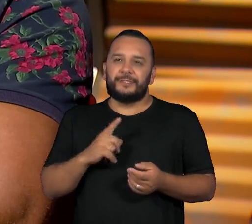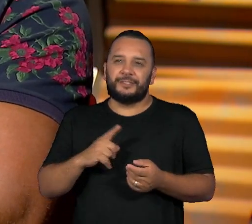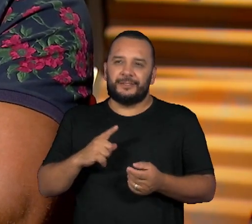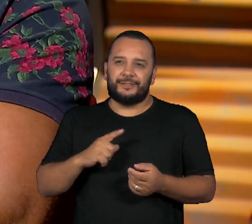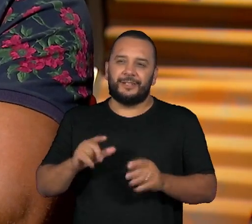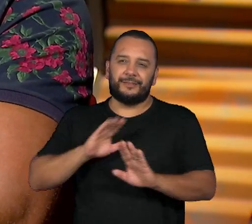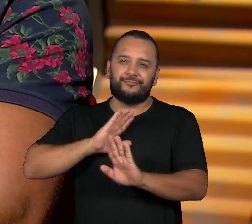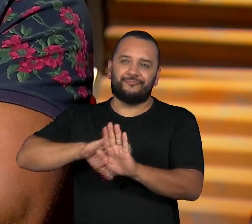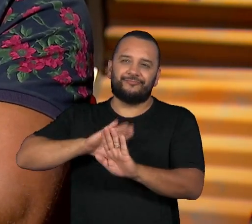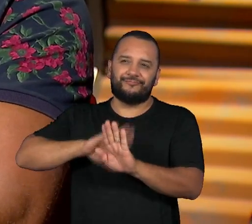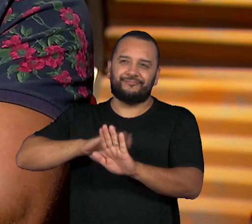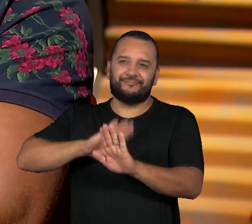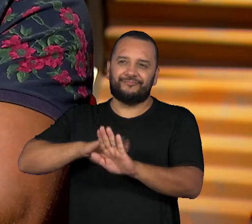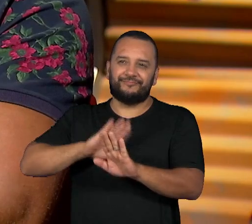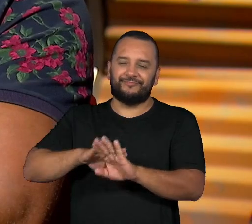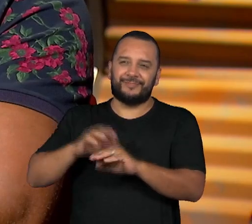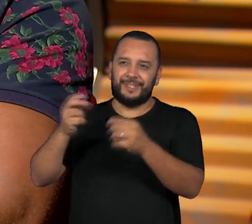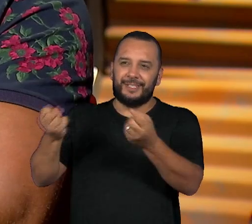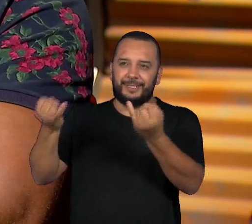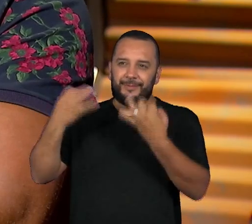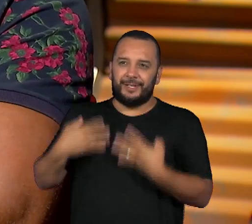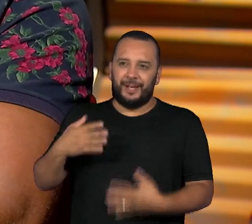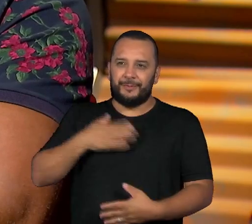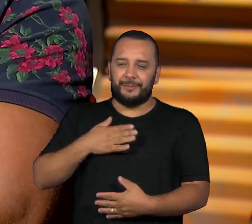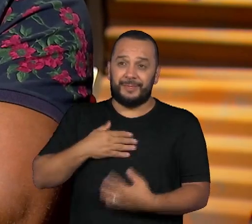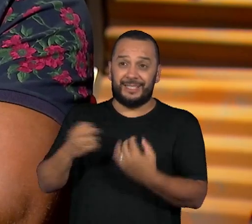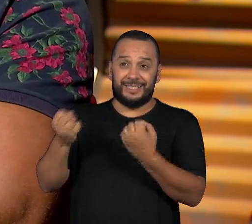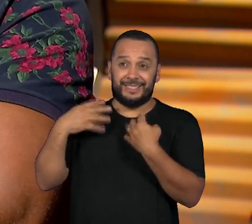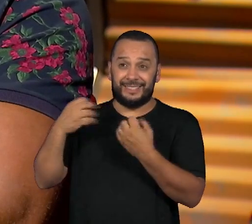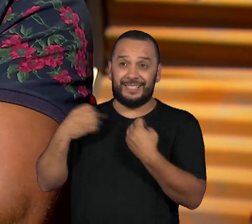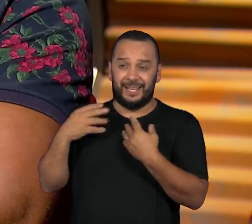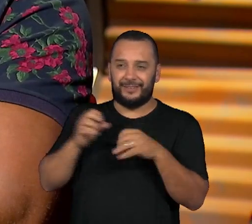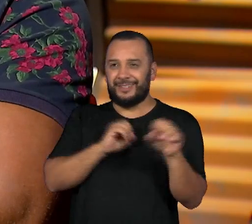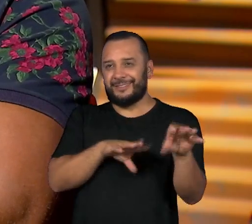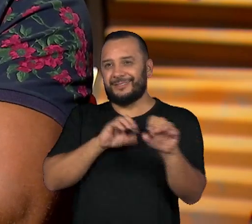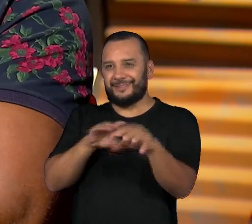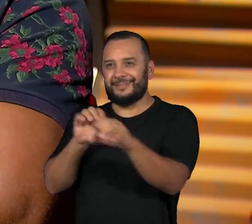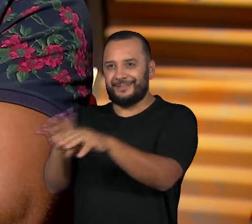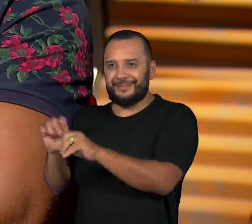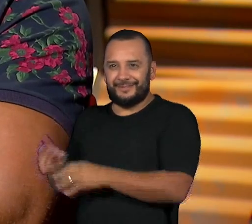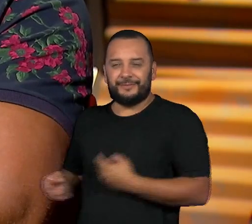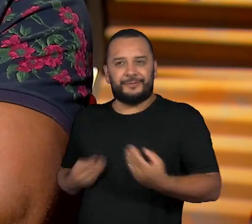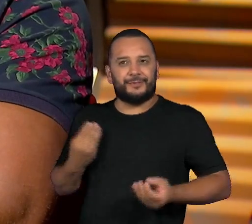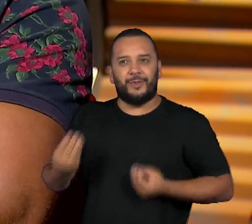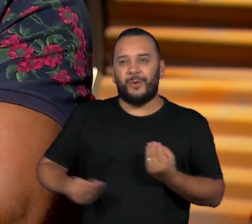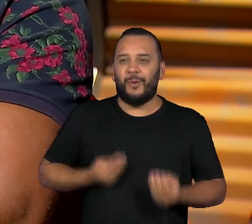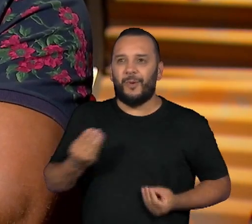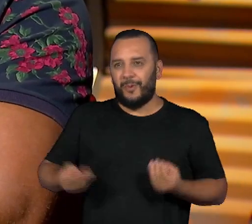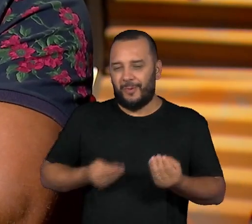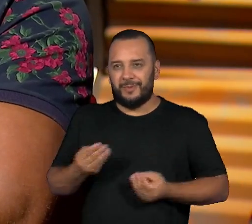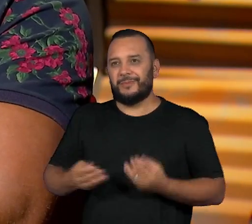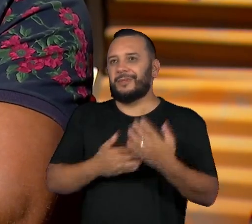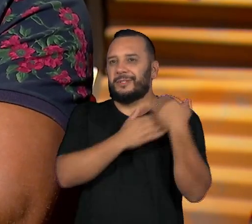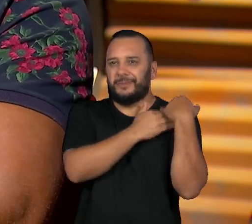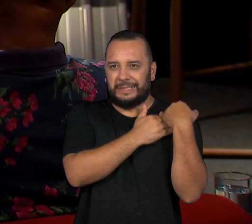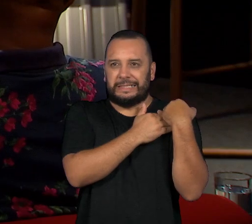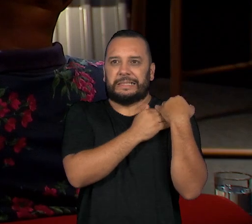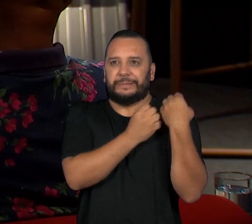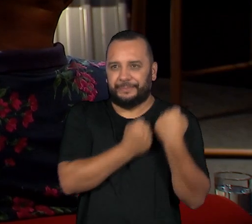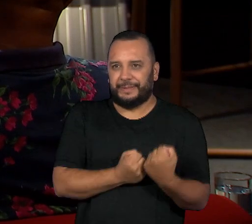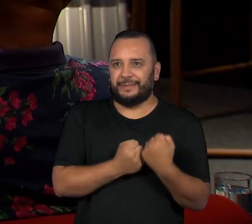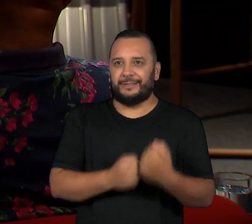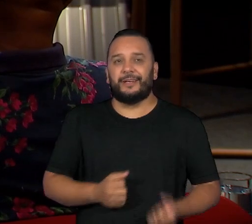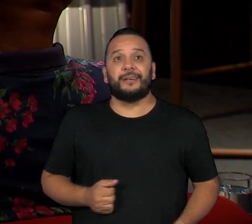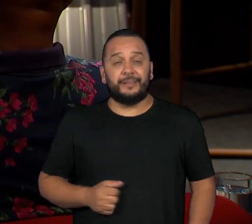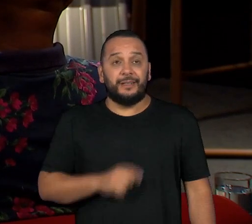que subliminar que ele tinha de nos ensinar a lidar com a responsabilidade, né? Era